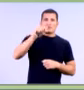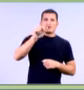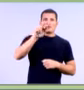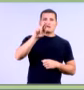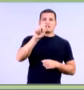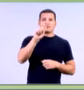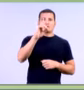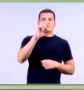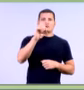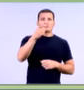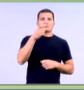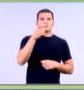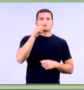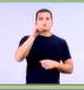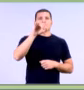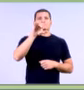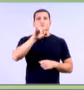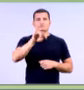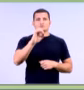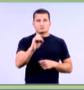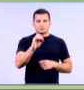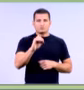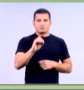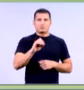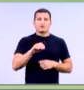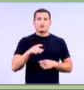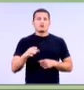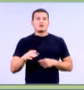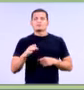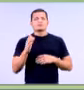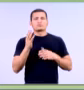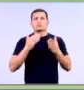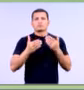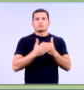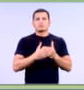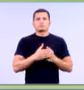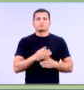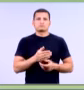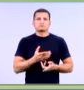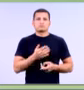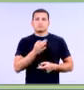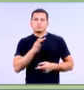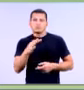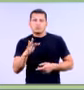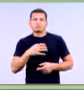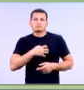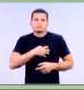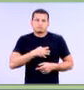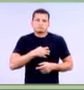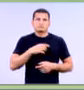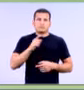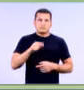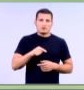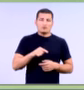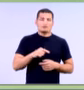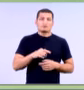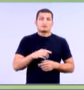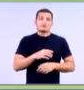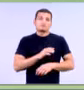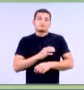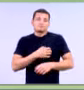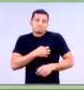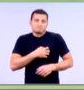antítese. É ferida que dói, toda ferida dói. Mas aqui ele diz que esta ferida do amor a gente não